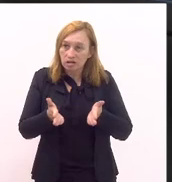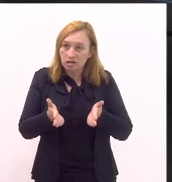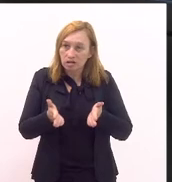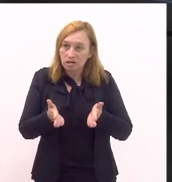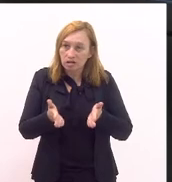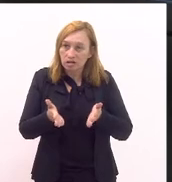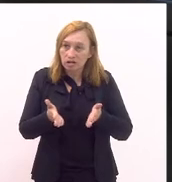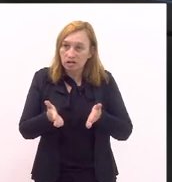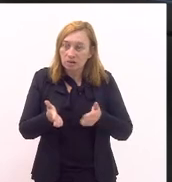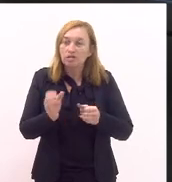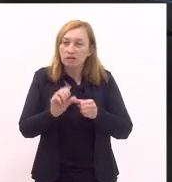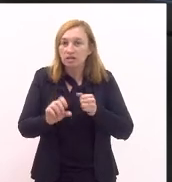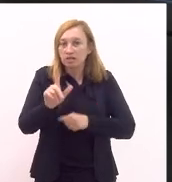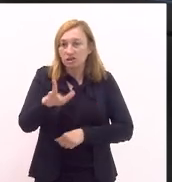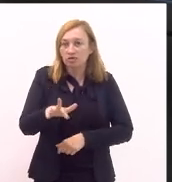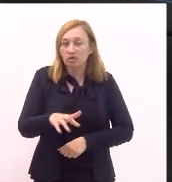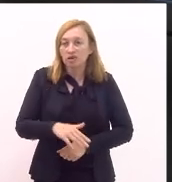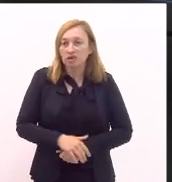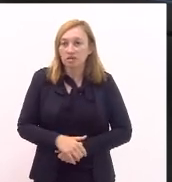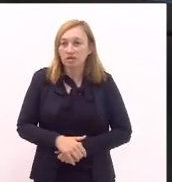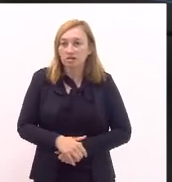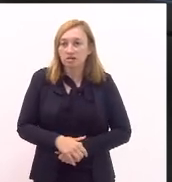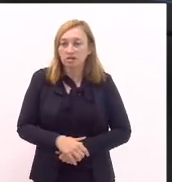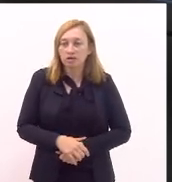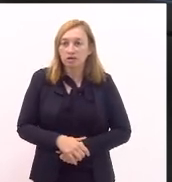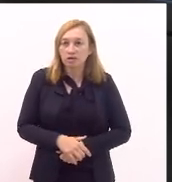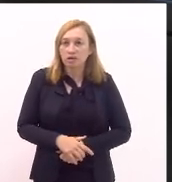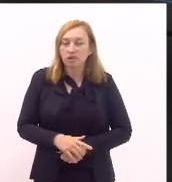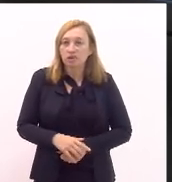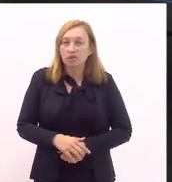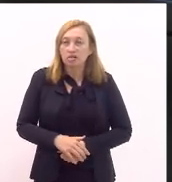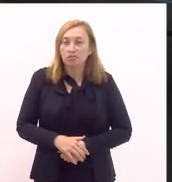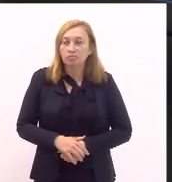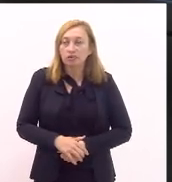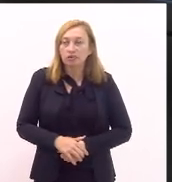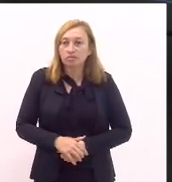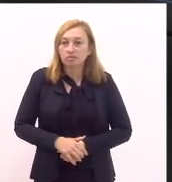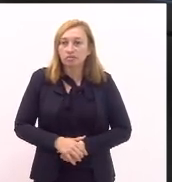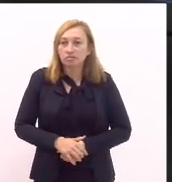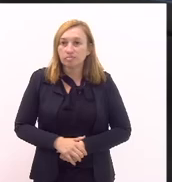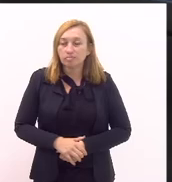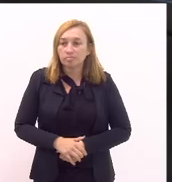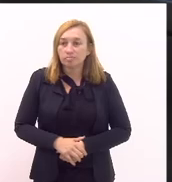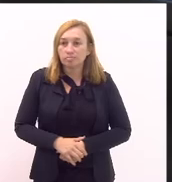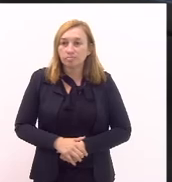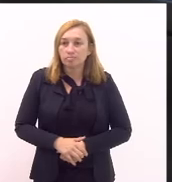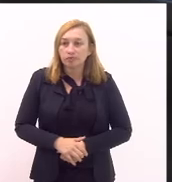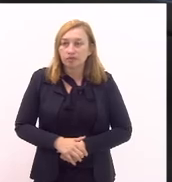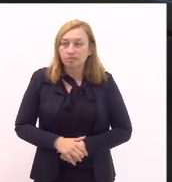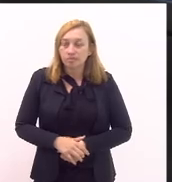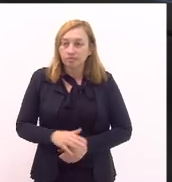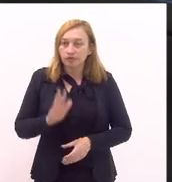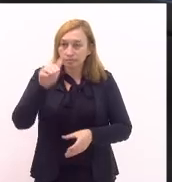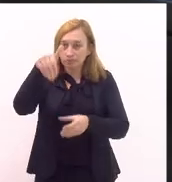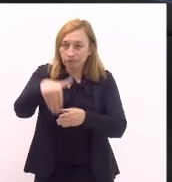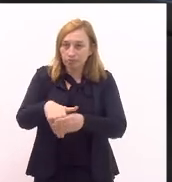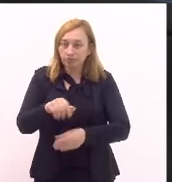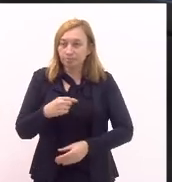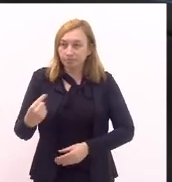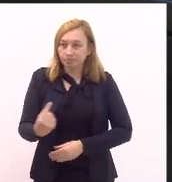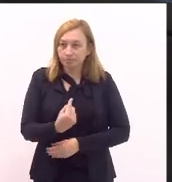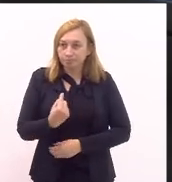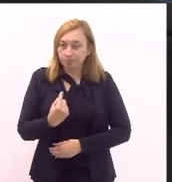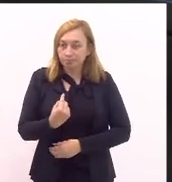e é fazer a diferença Vamos colocar o nosso voto